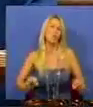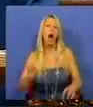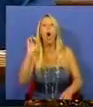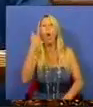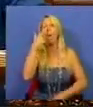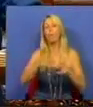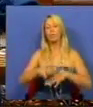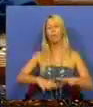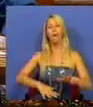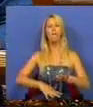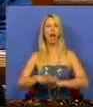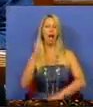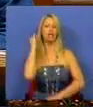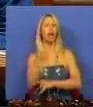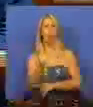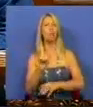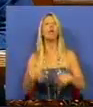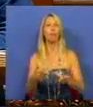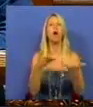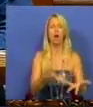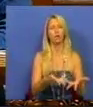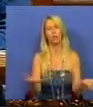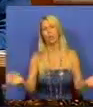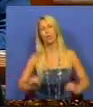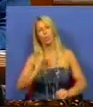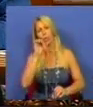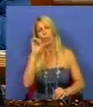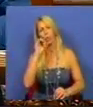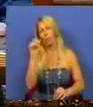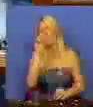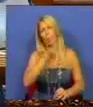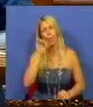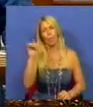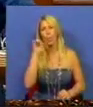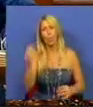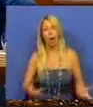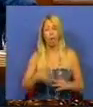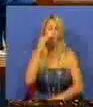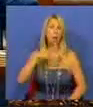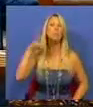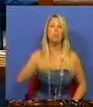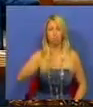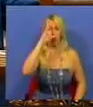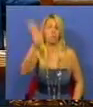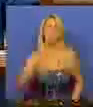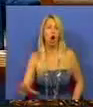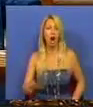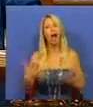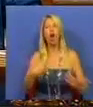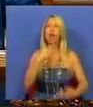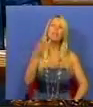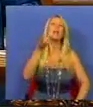sejam colaborantes. O Banco de Portugal devia saber disso e não pode desculpar-se com isso. O que se espera de um